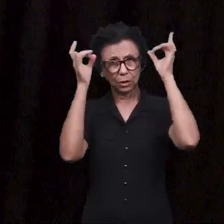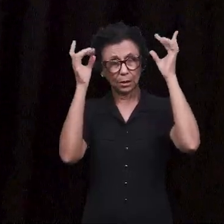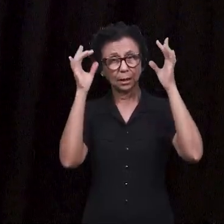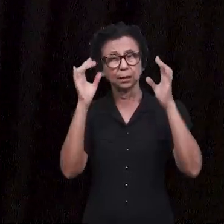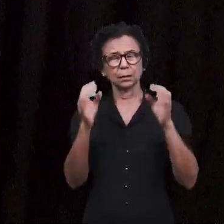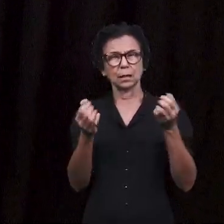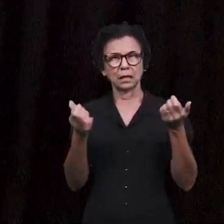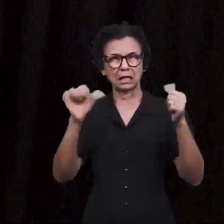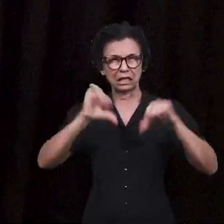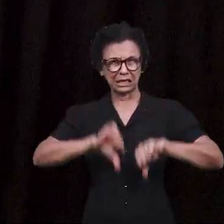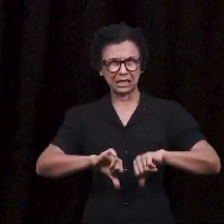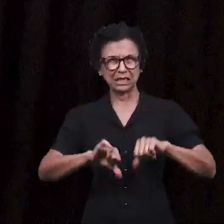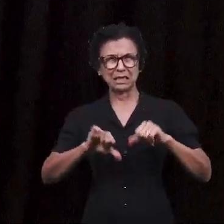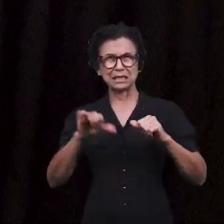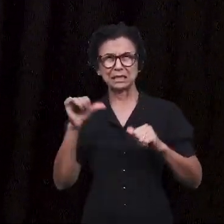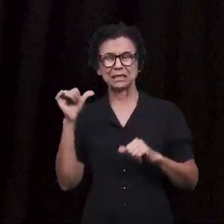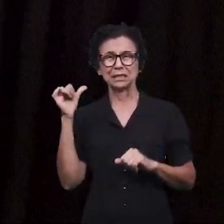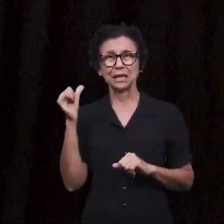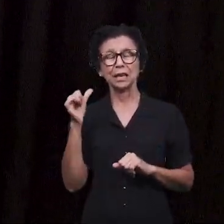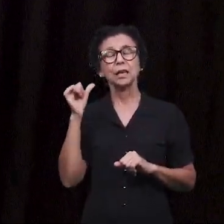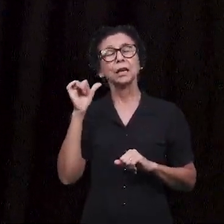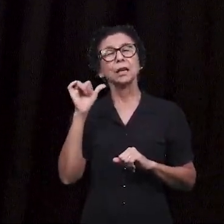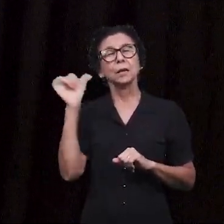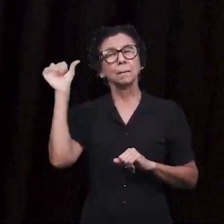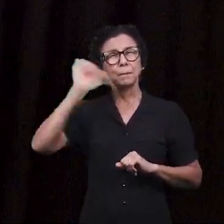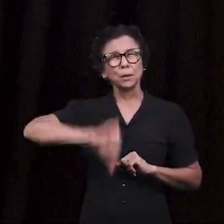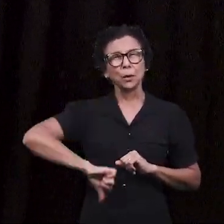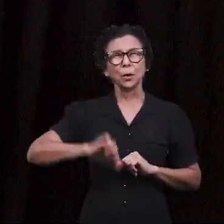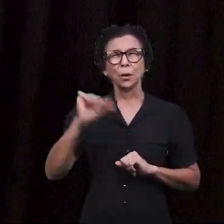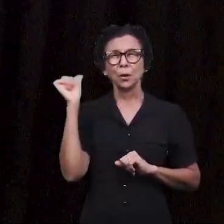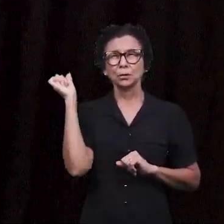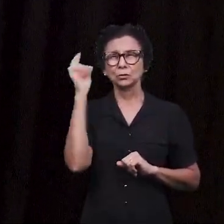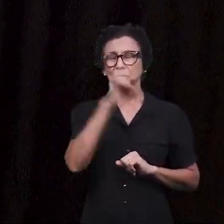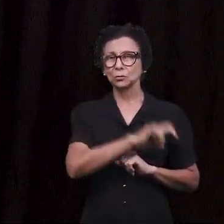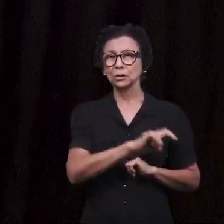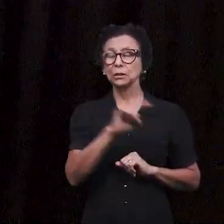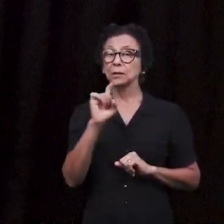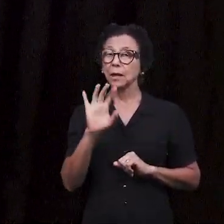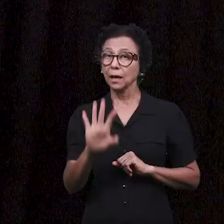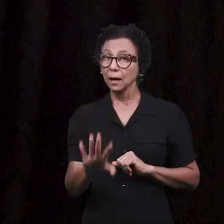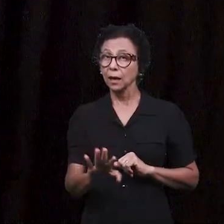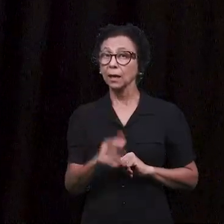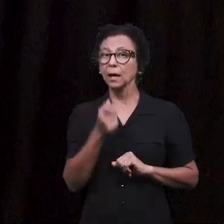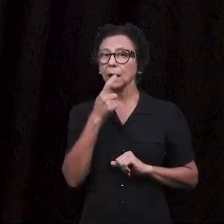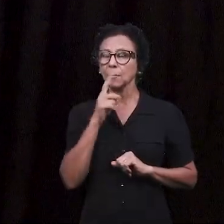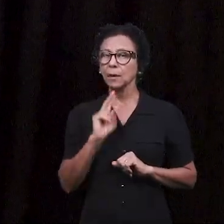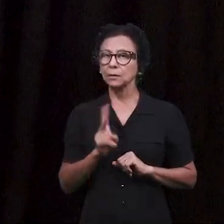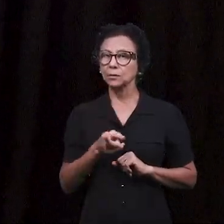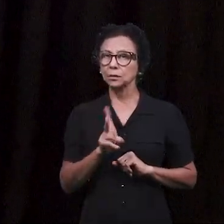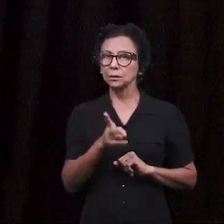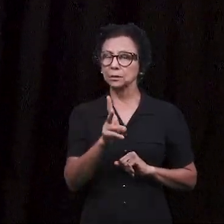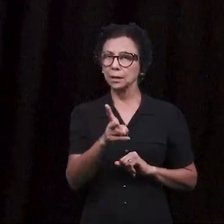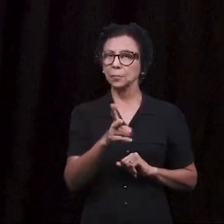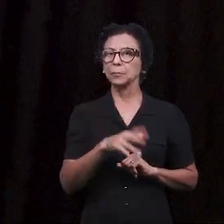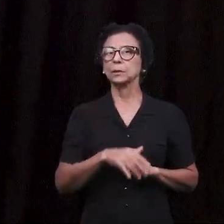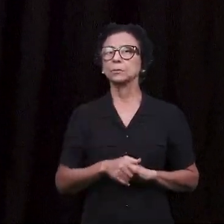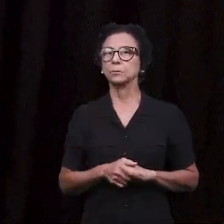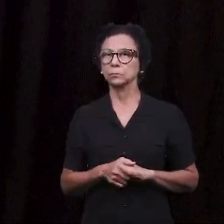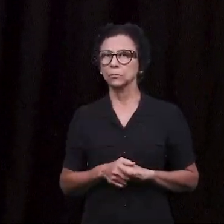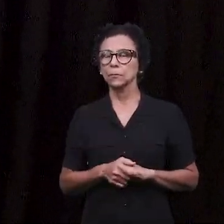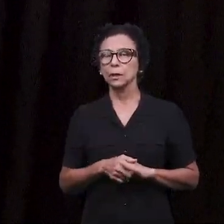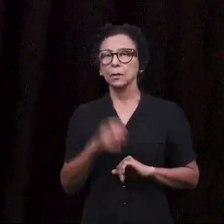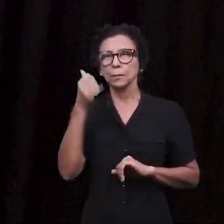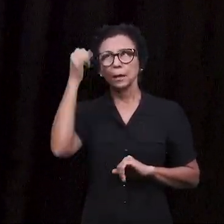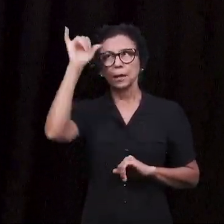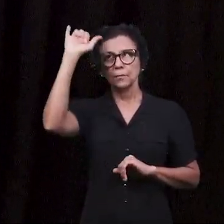de crise principal, existem medicações de uso contínuo que elas vão reduzir esse